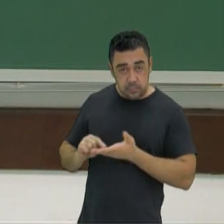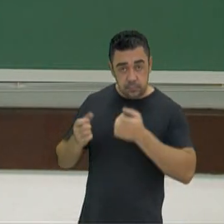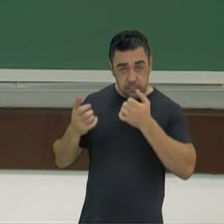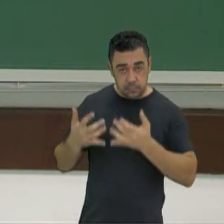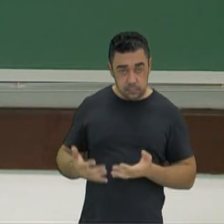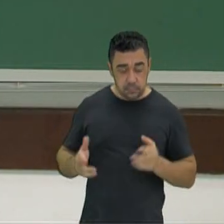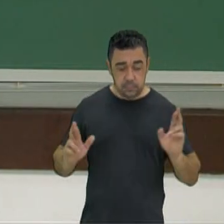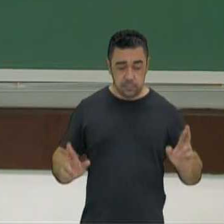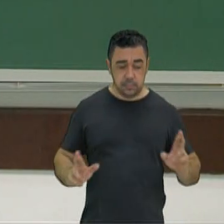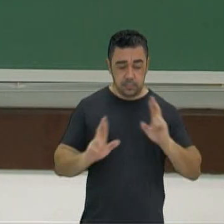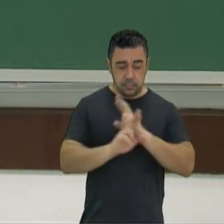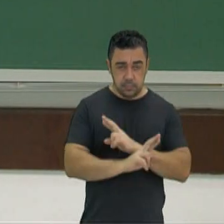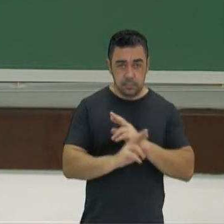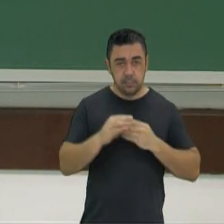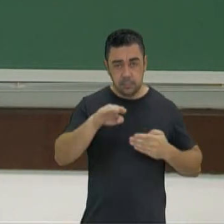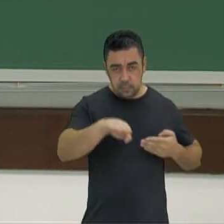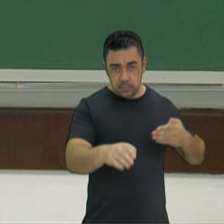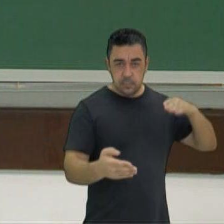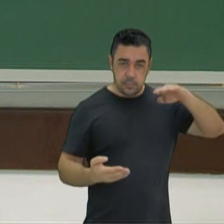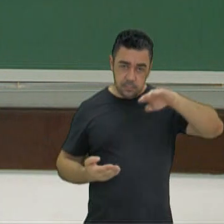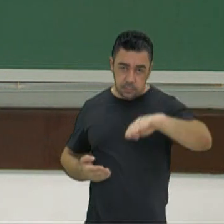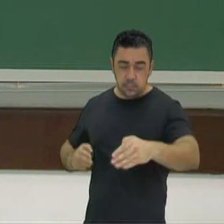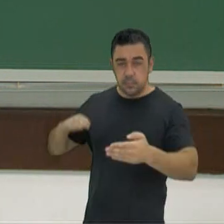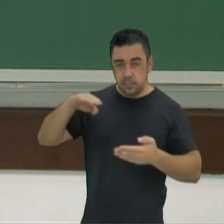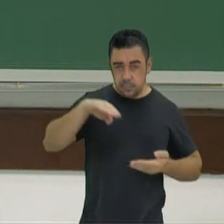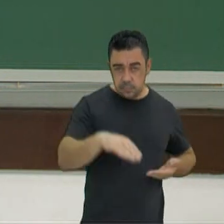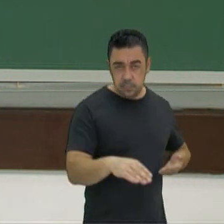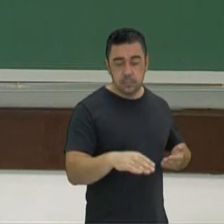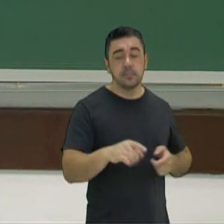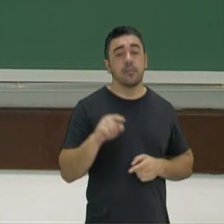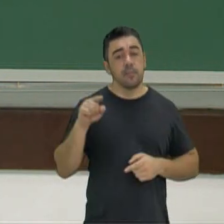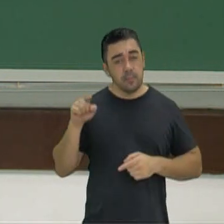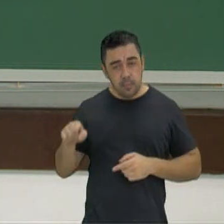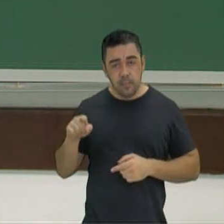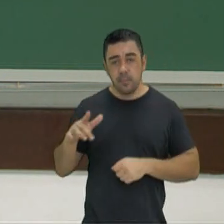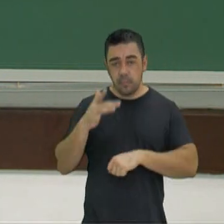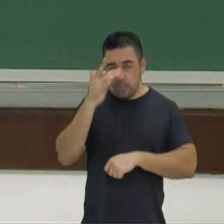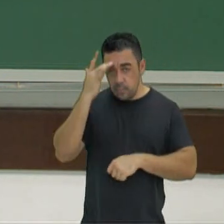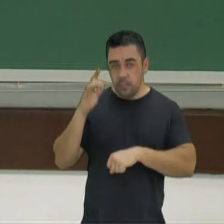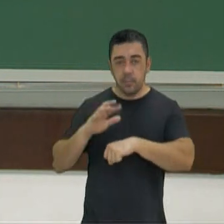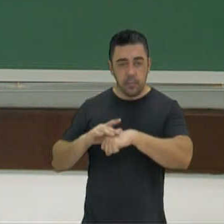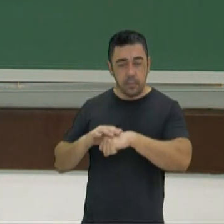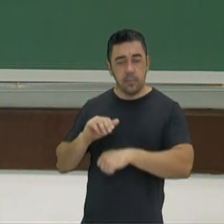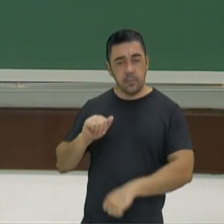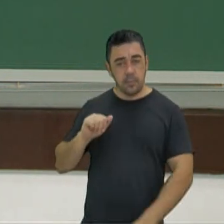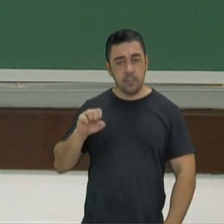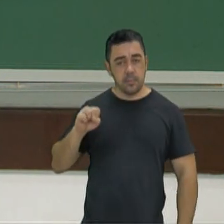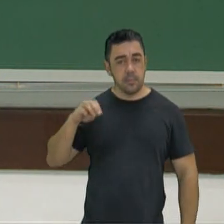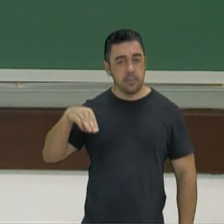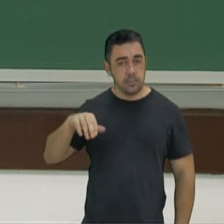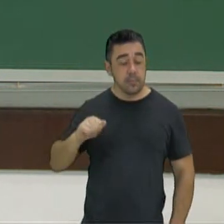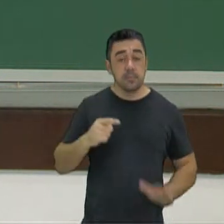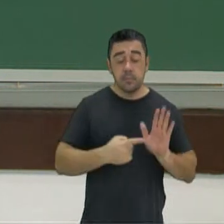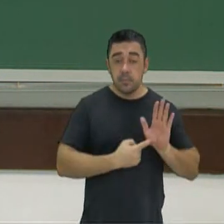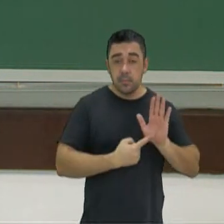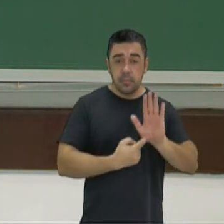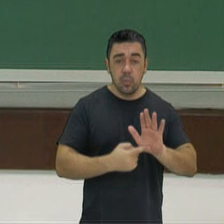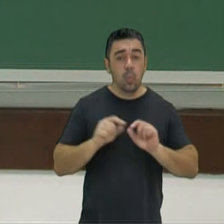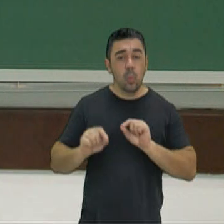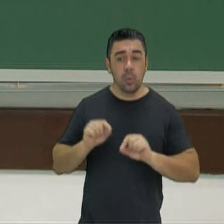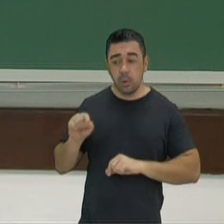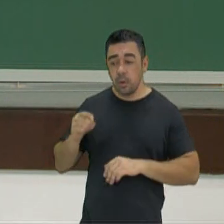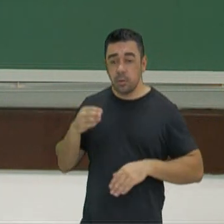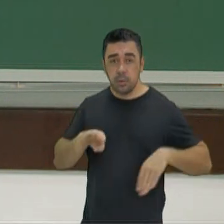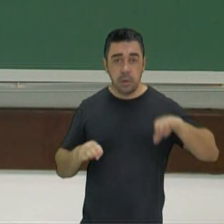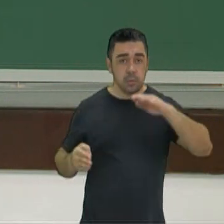da relação entre o exercício físico, no caso, a natação, para asmáticos. E eles vêm demonstrando que a natação ela